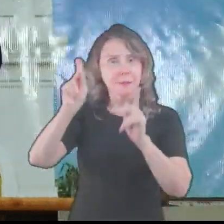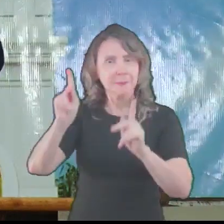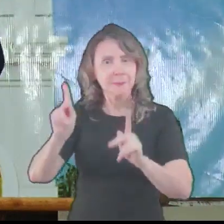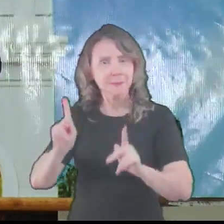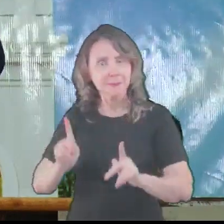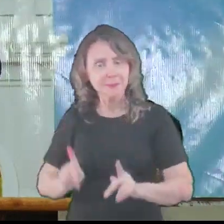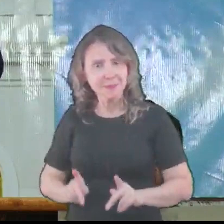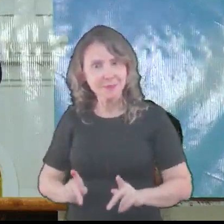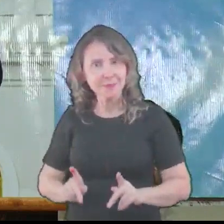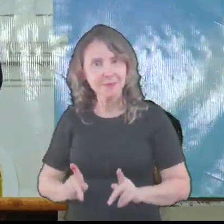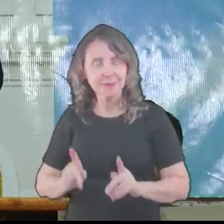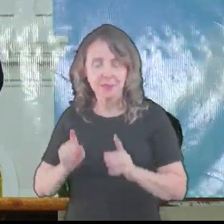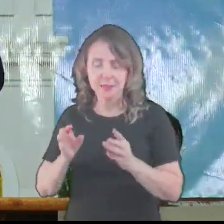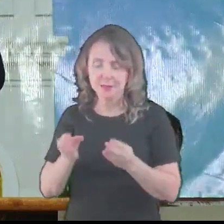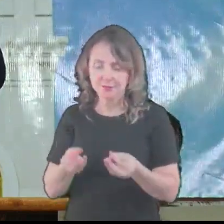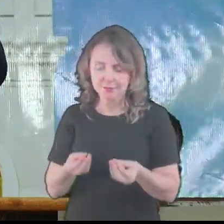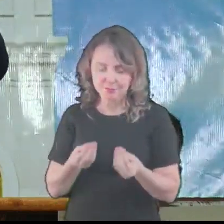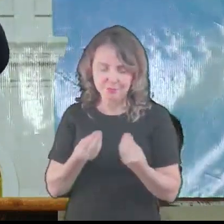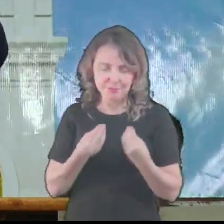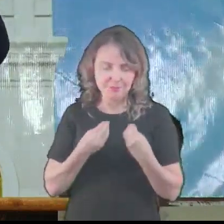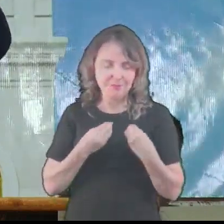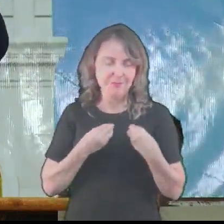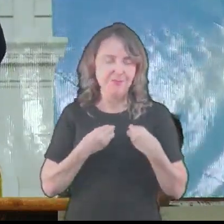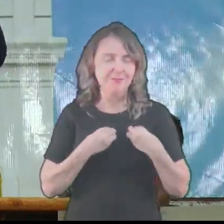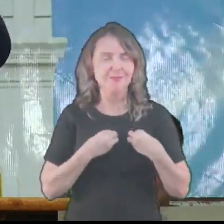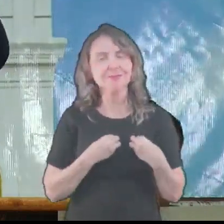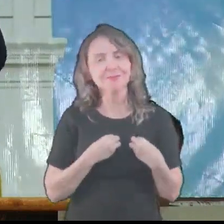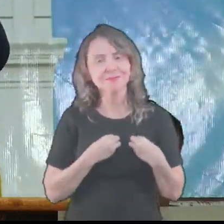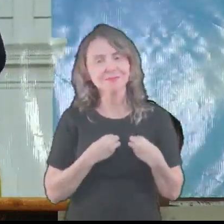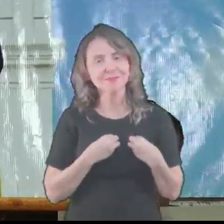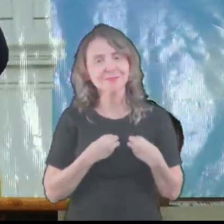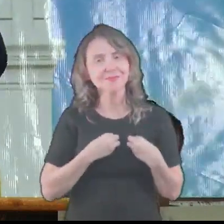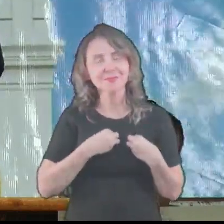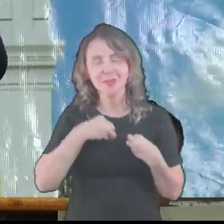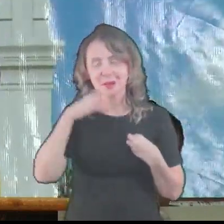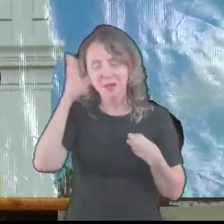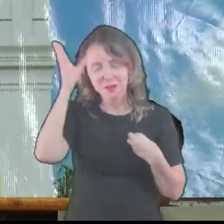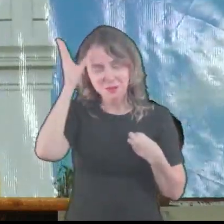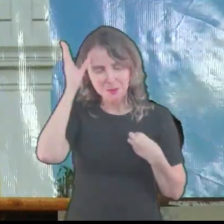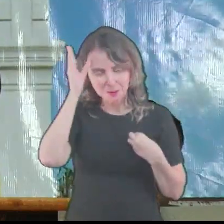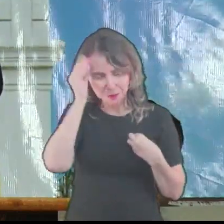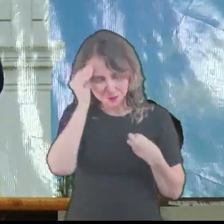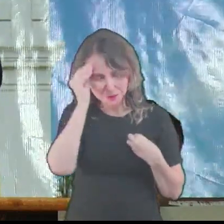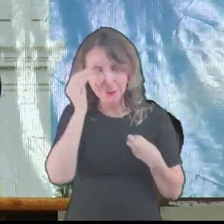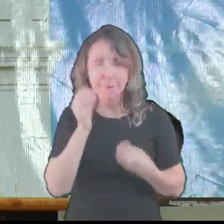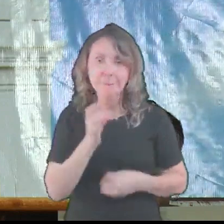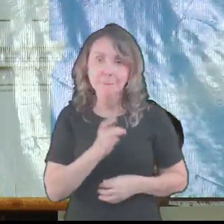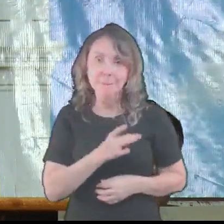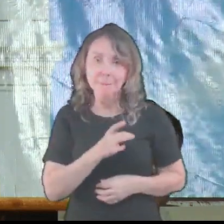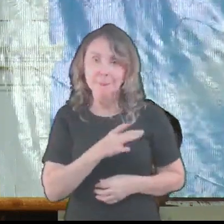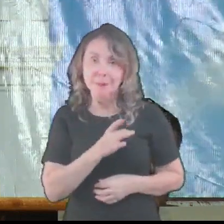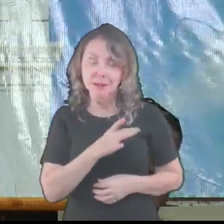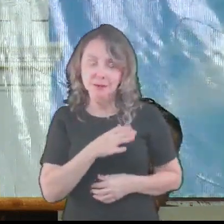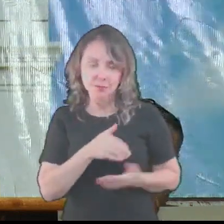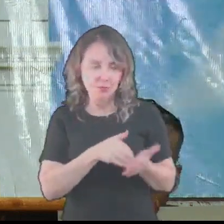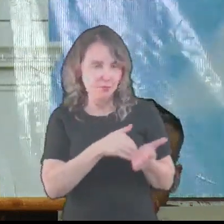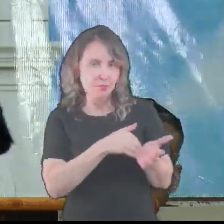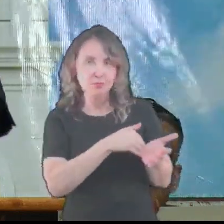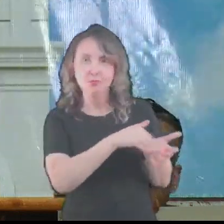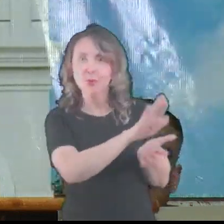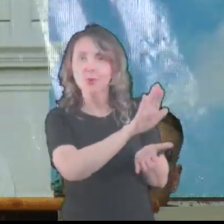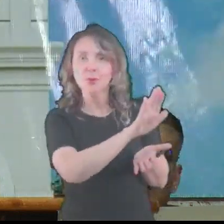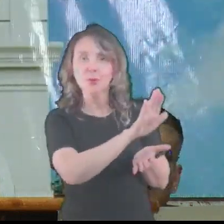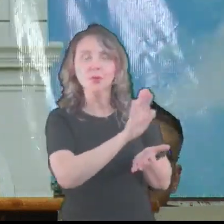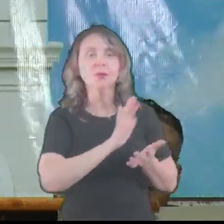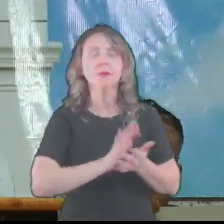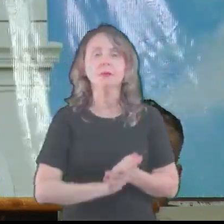nosso coração como um guarda e vai espantar todo o medo de nossa vida. Glórias a Jesus. O